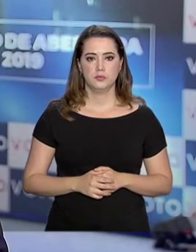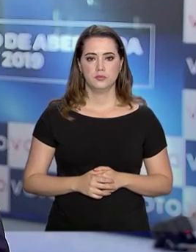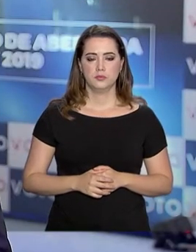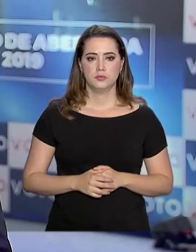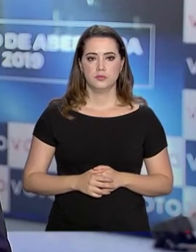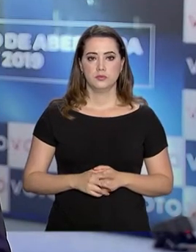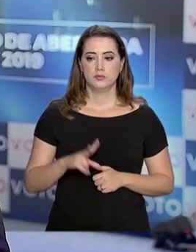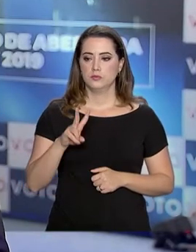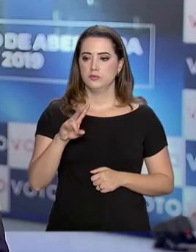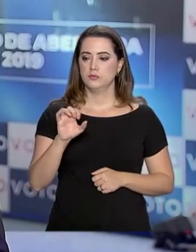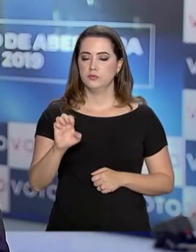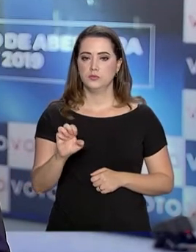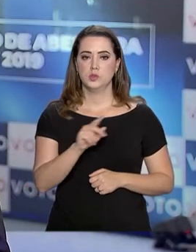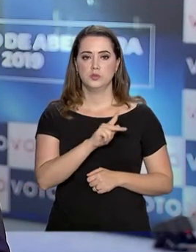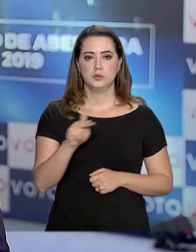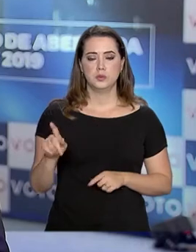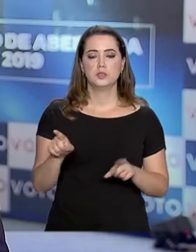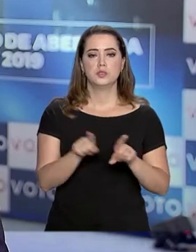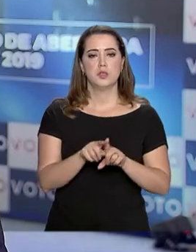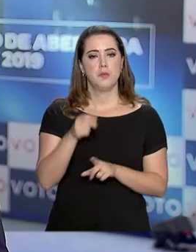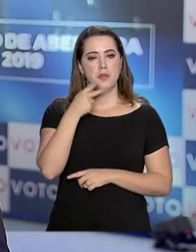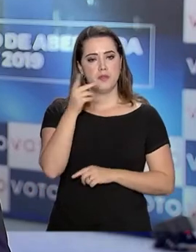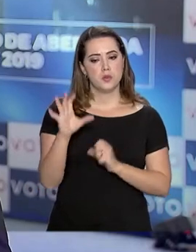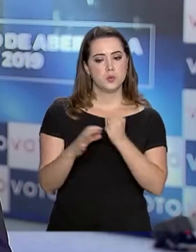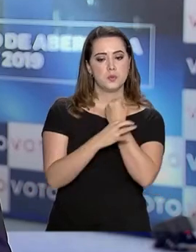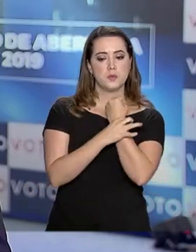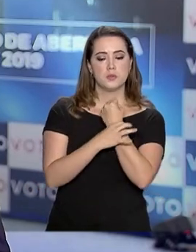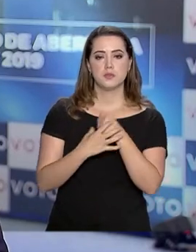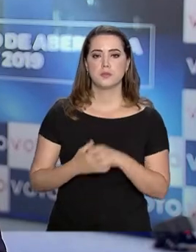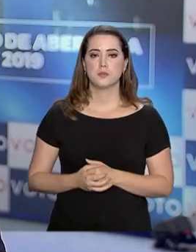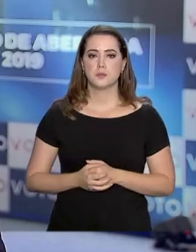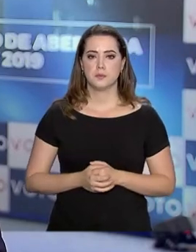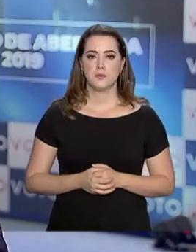O vice-presidente também falou sobre segurança pública.